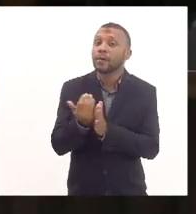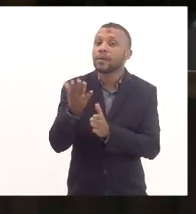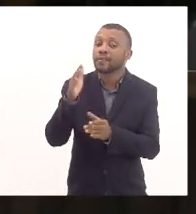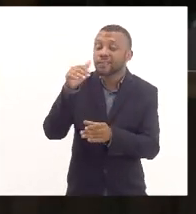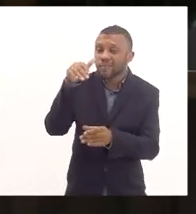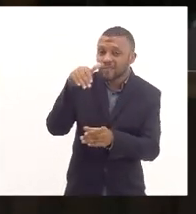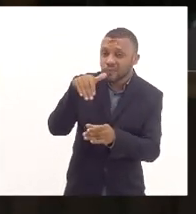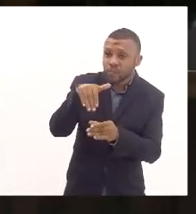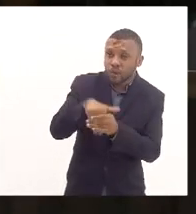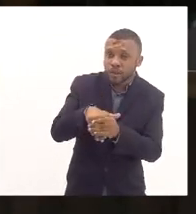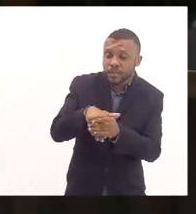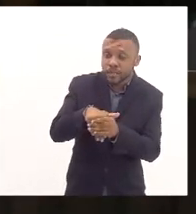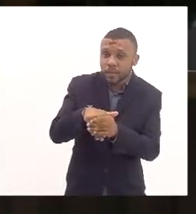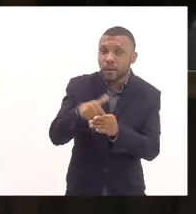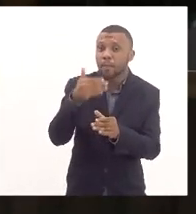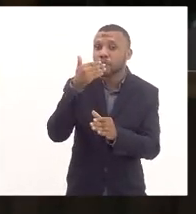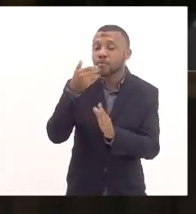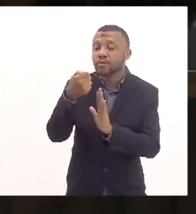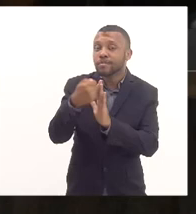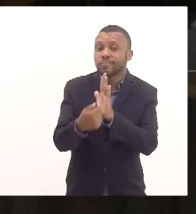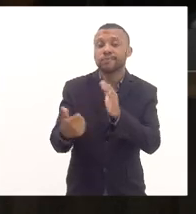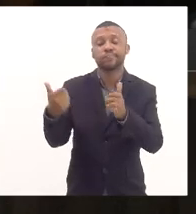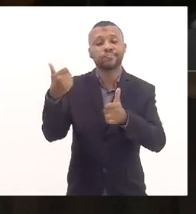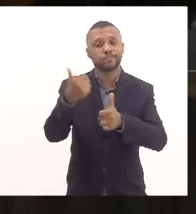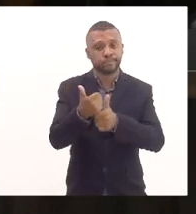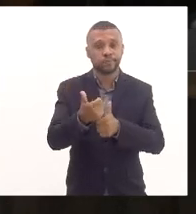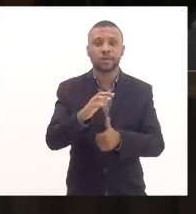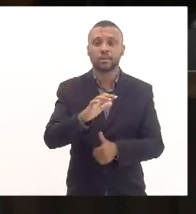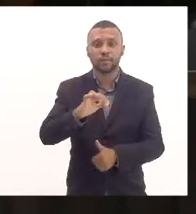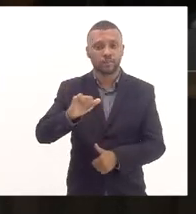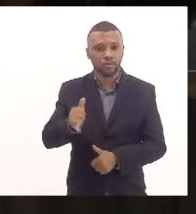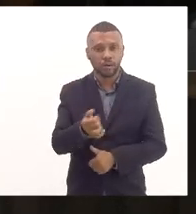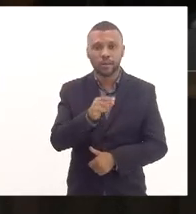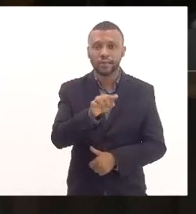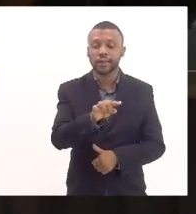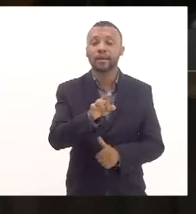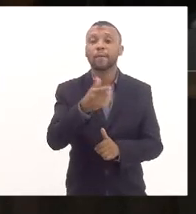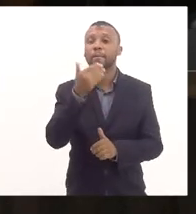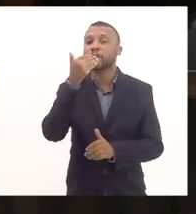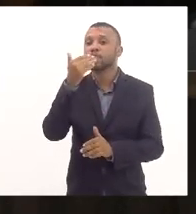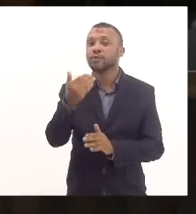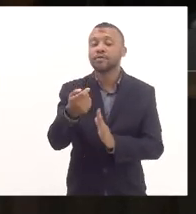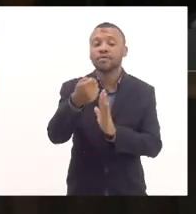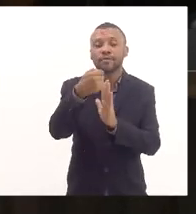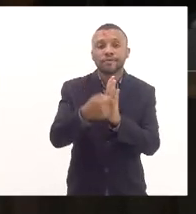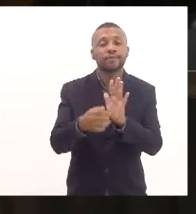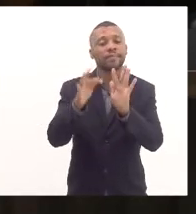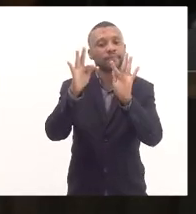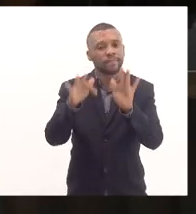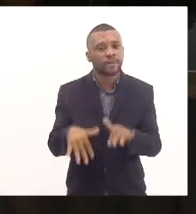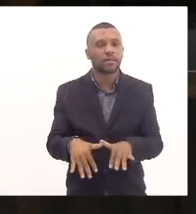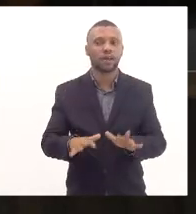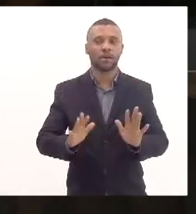votação do substitutivo da ccj com forma final